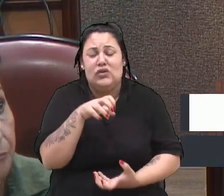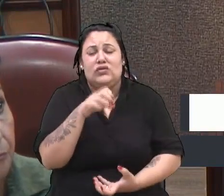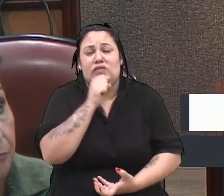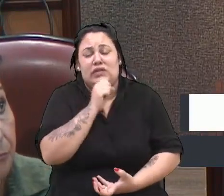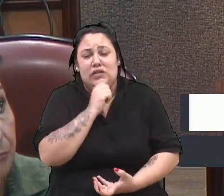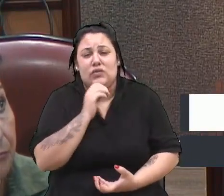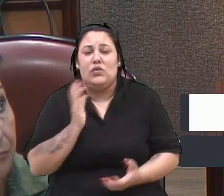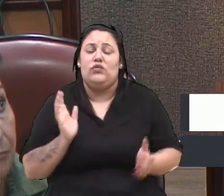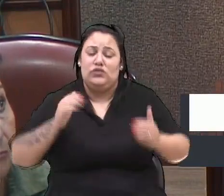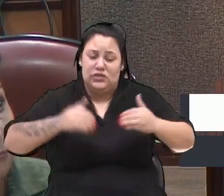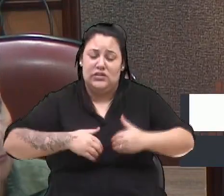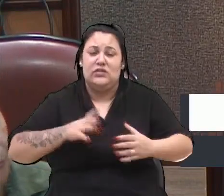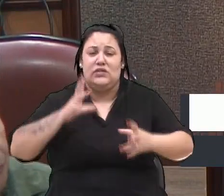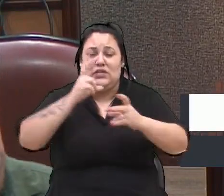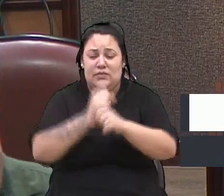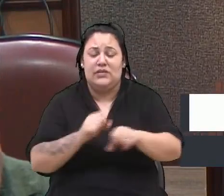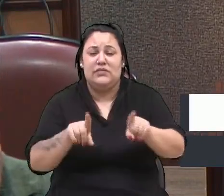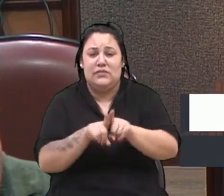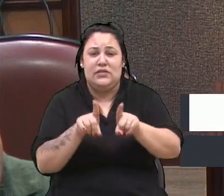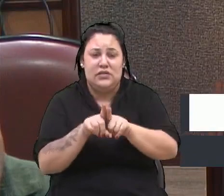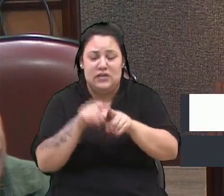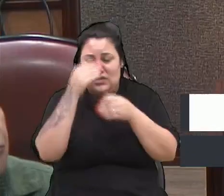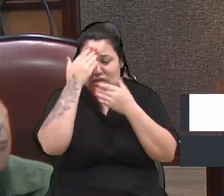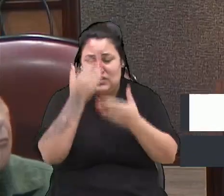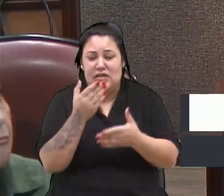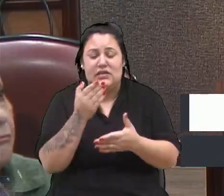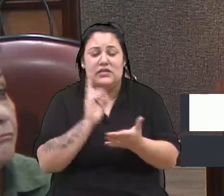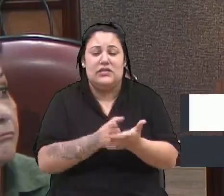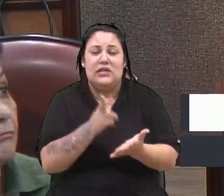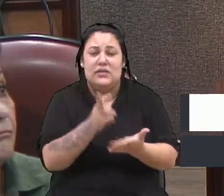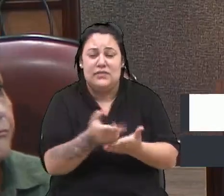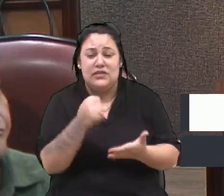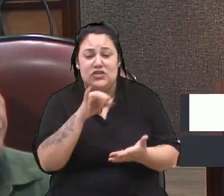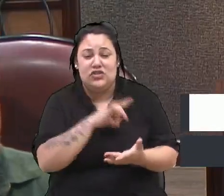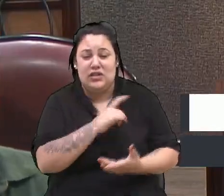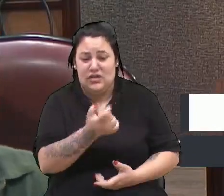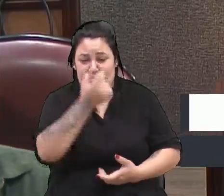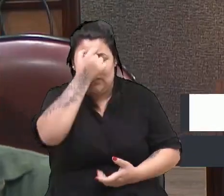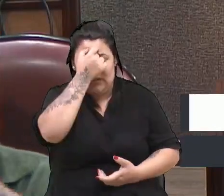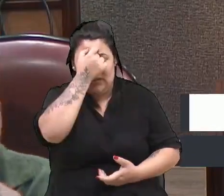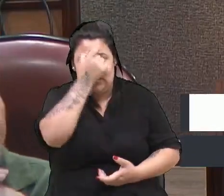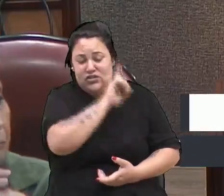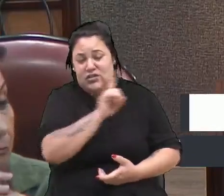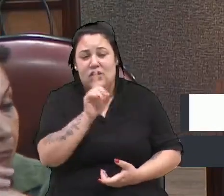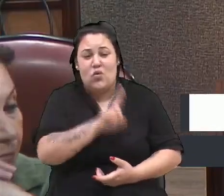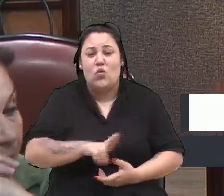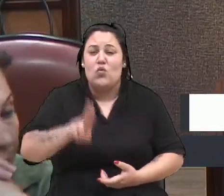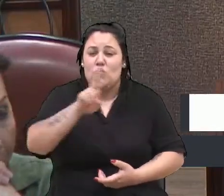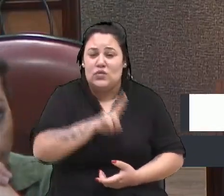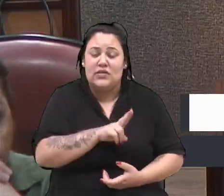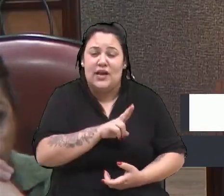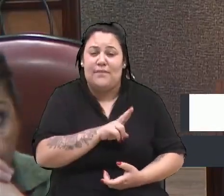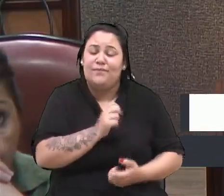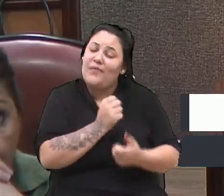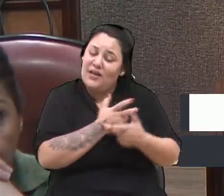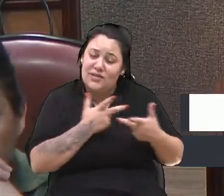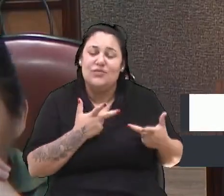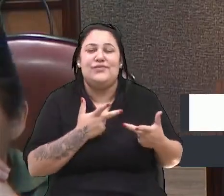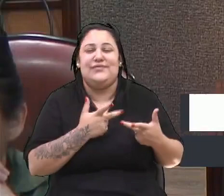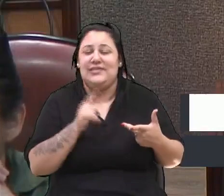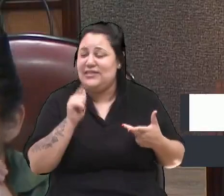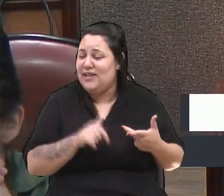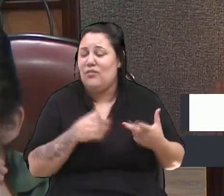os animais agradecem cada vez que a gente tem essa consciência de não utilizar esses artefatos que são